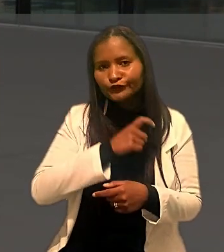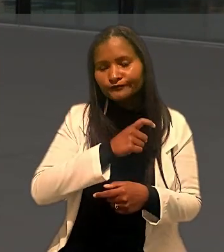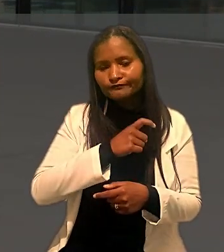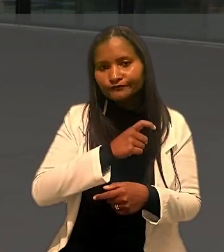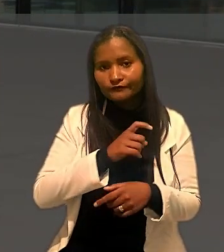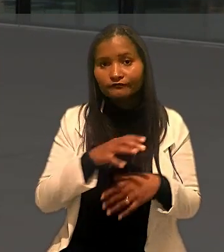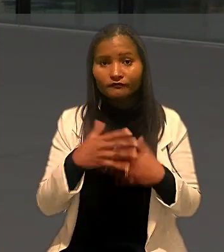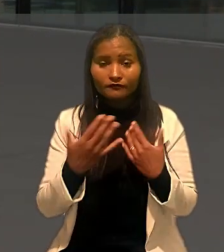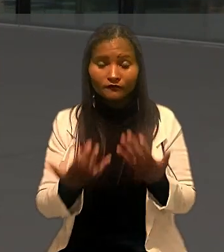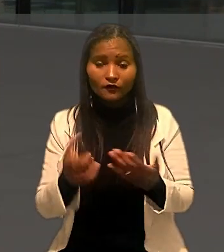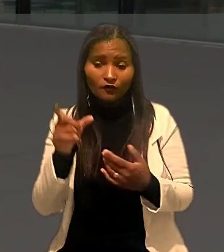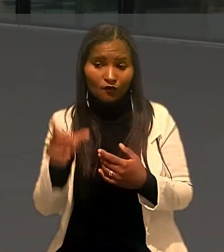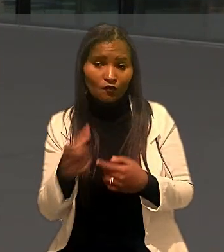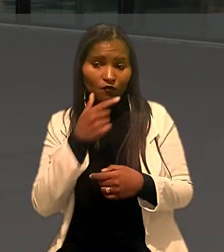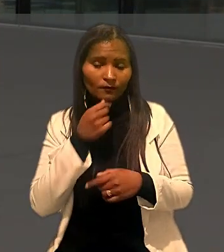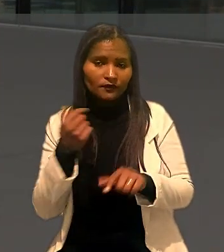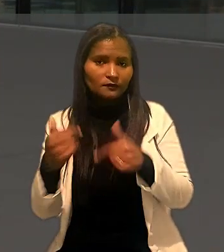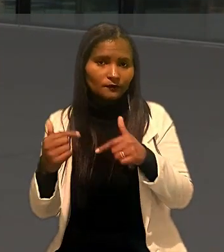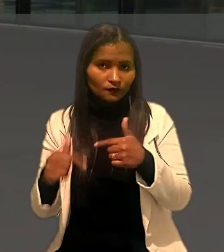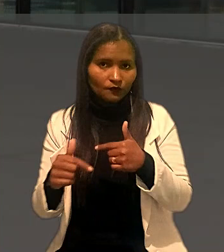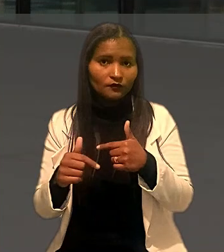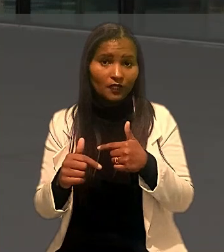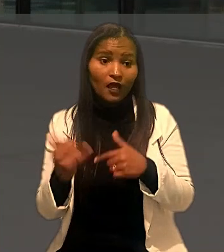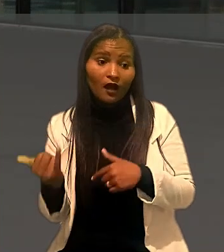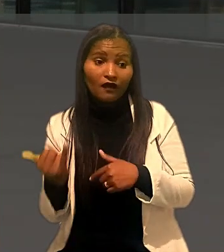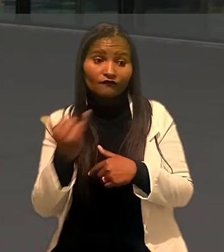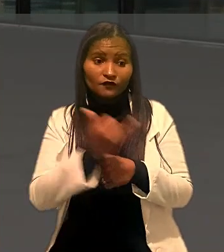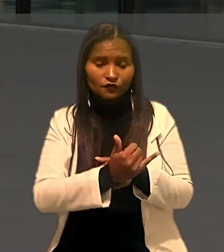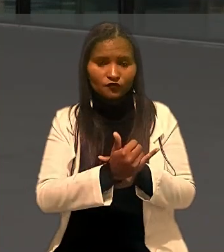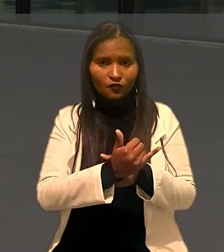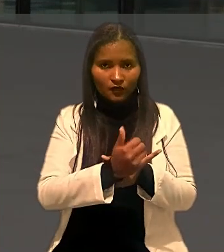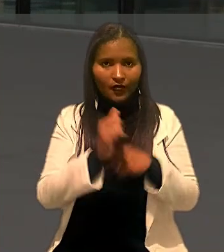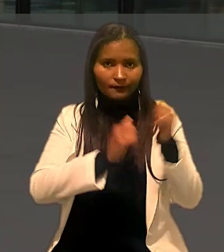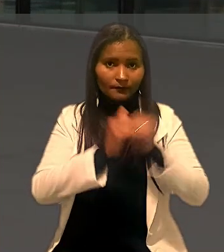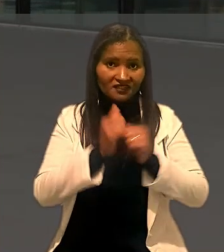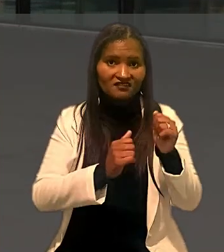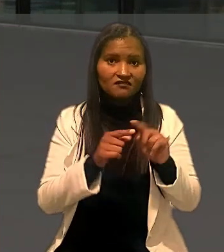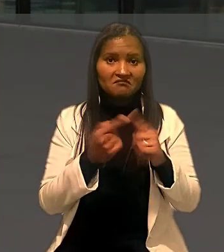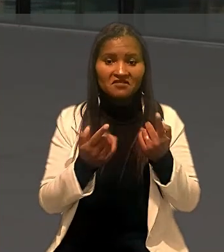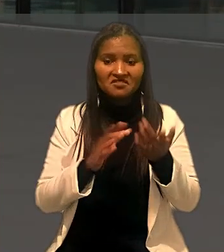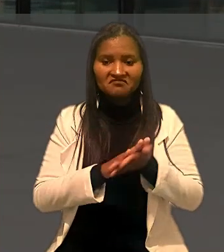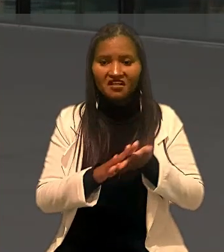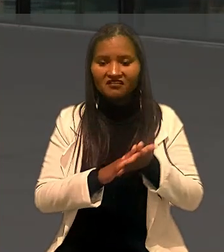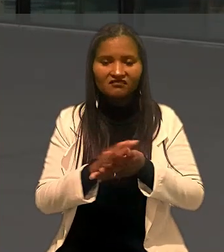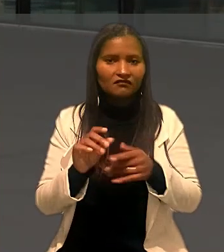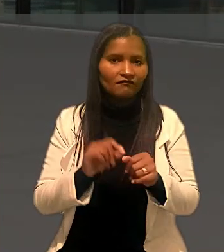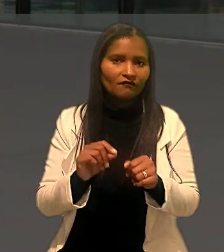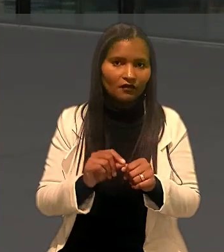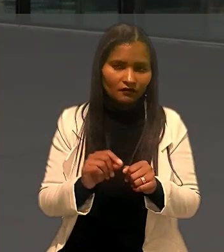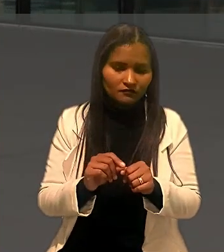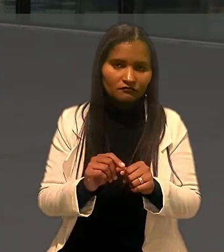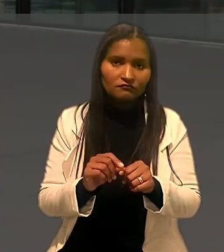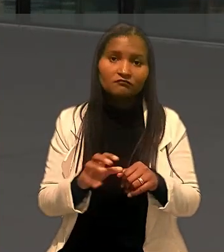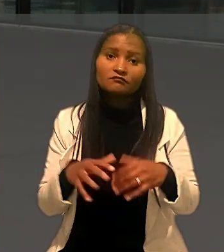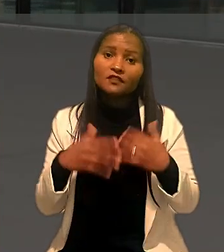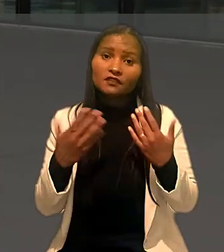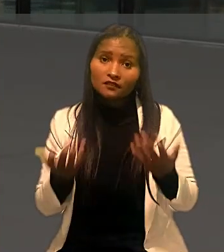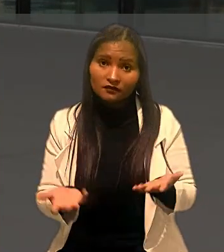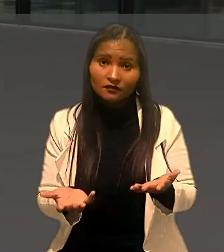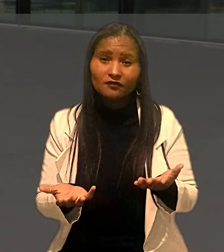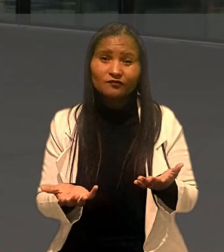não ocorreu. Ainda de acordo com o trabalhador, ele informou os fatos à empresa, mas nenhuma providência foi adotada.